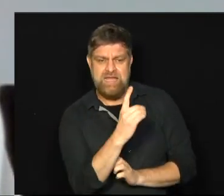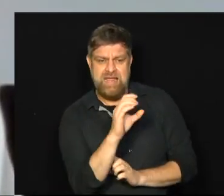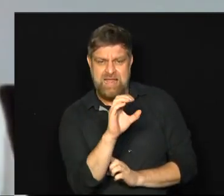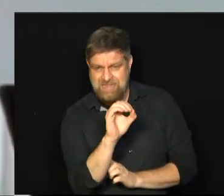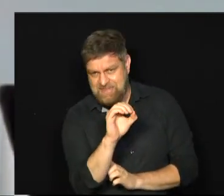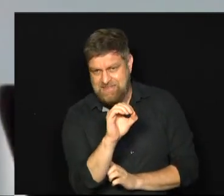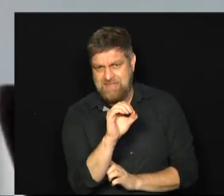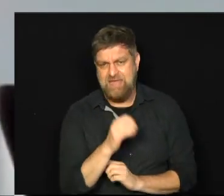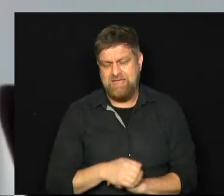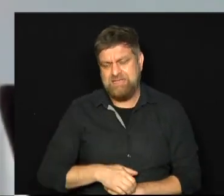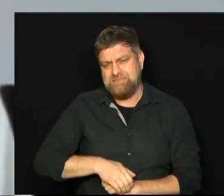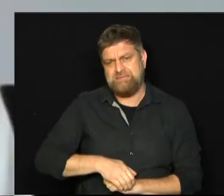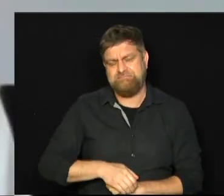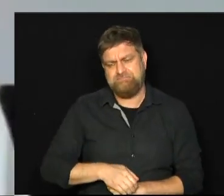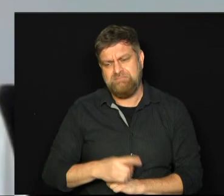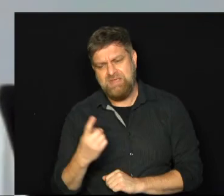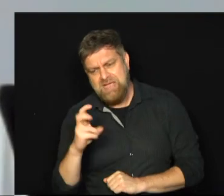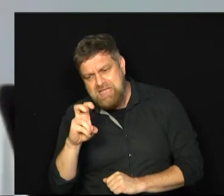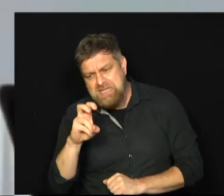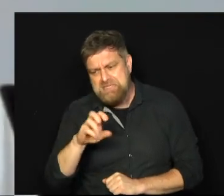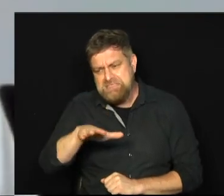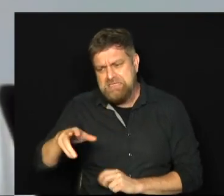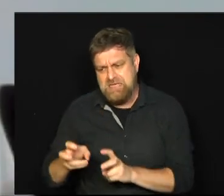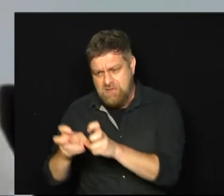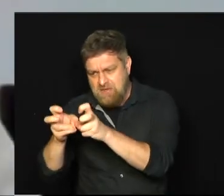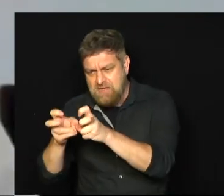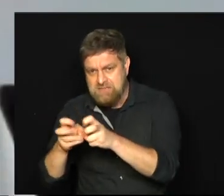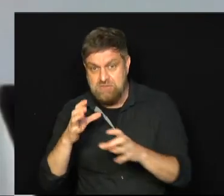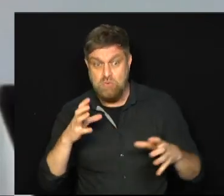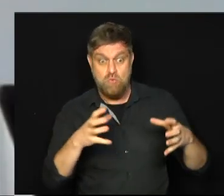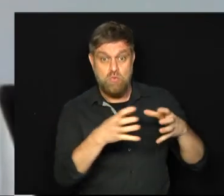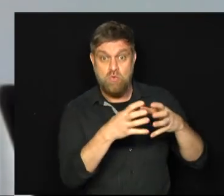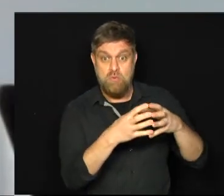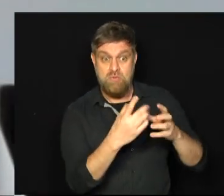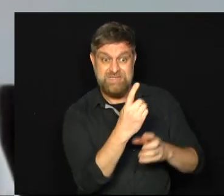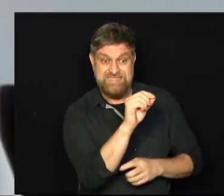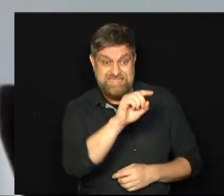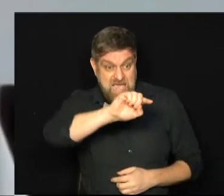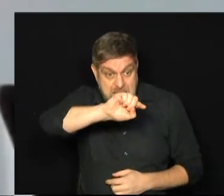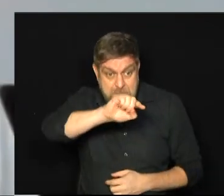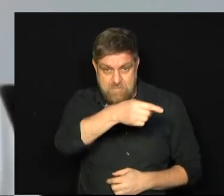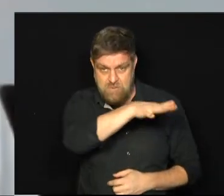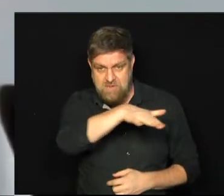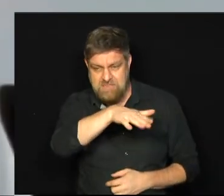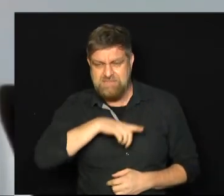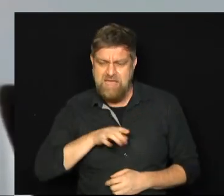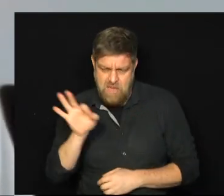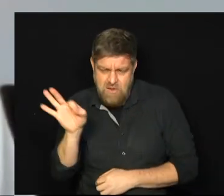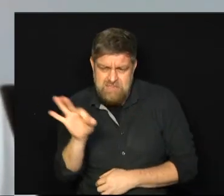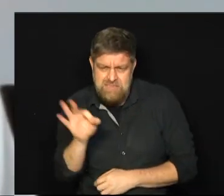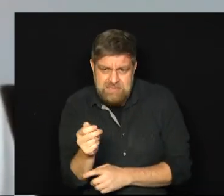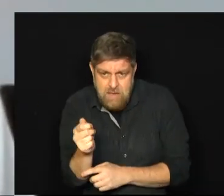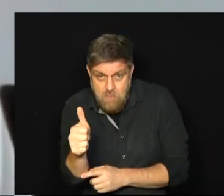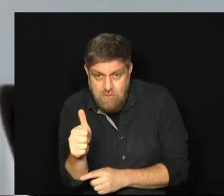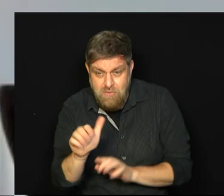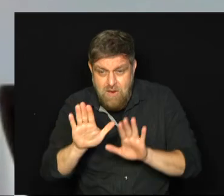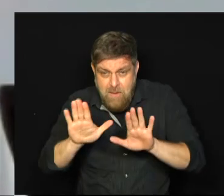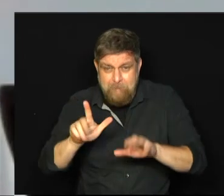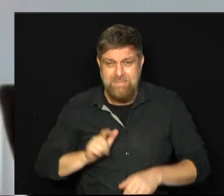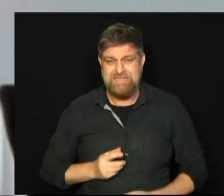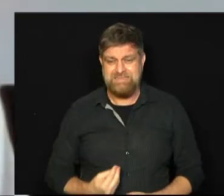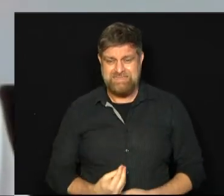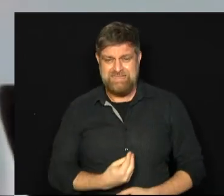para cada 100 mil crianças. É uma incidência relativamente pequena, mas é uma doença que